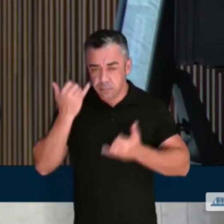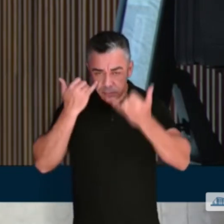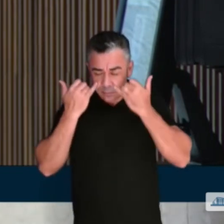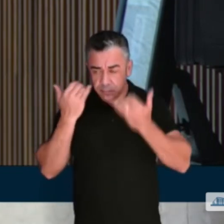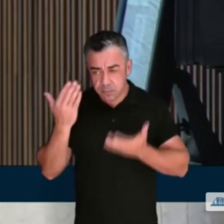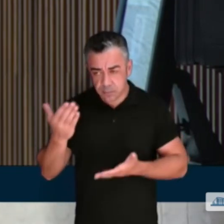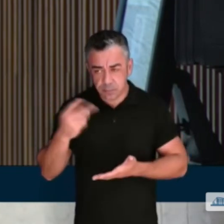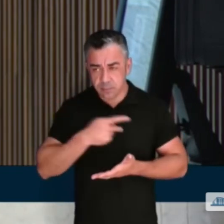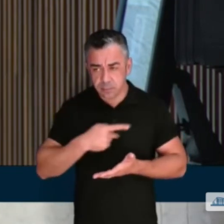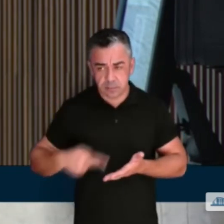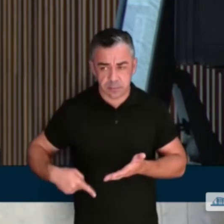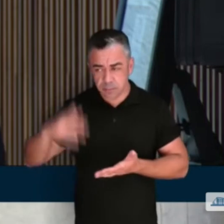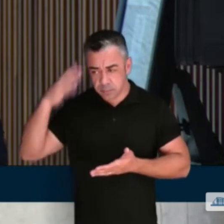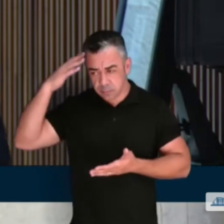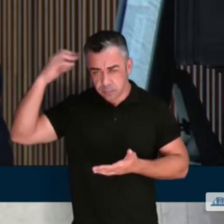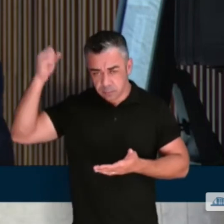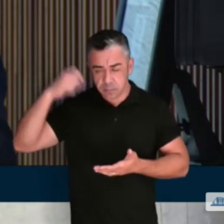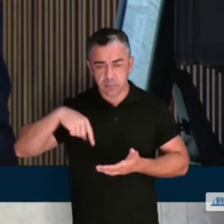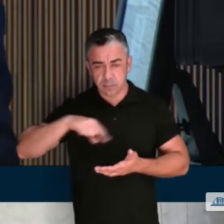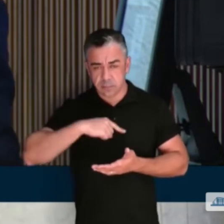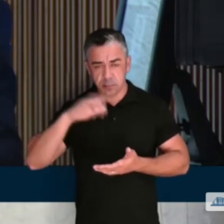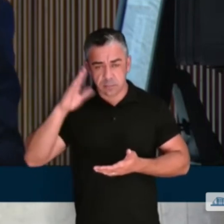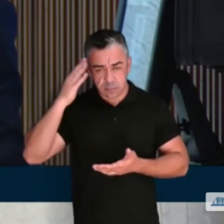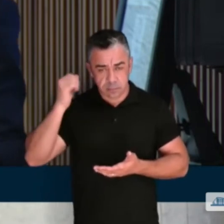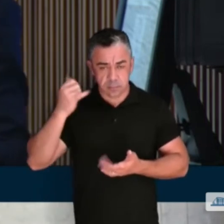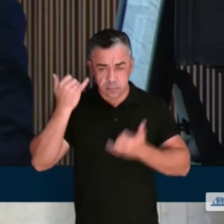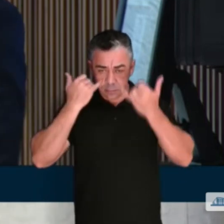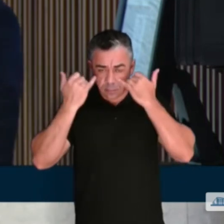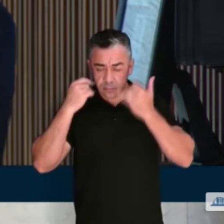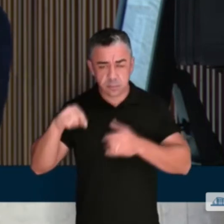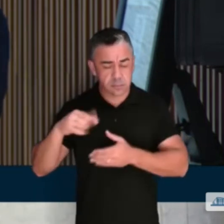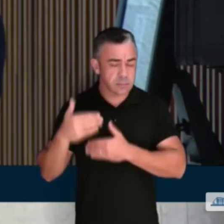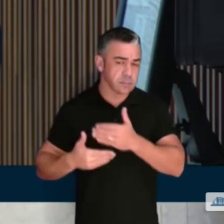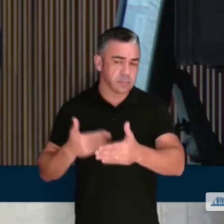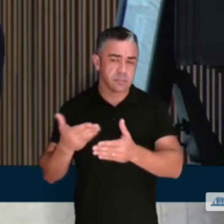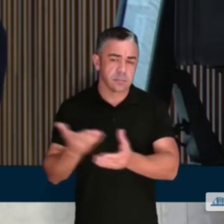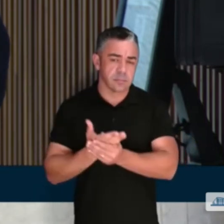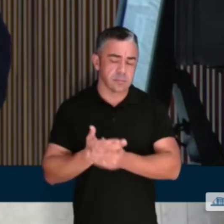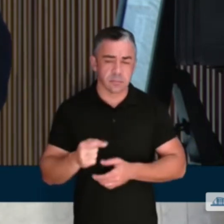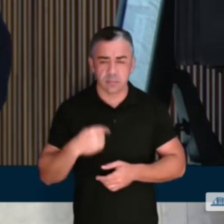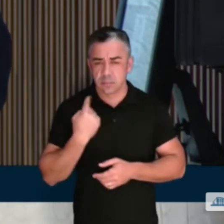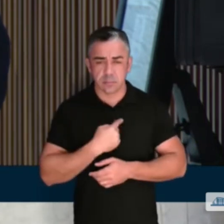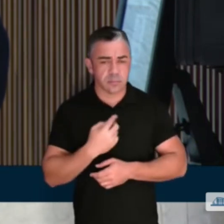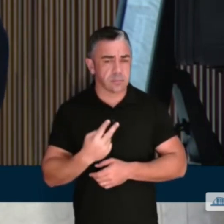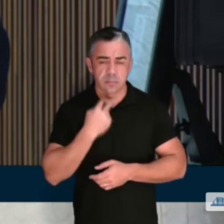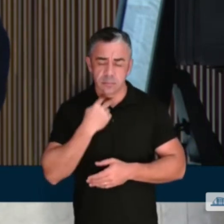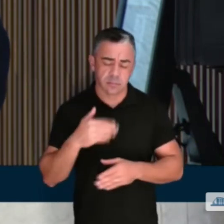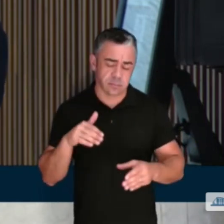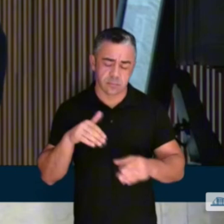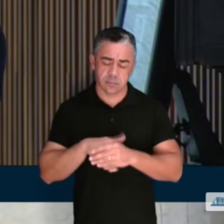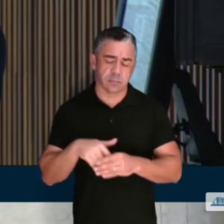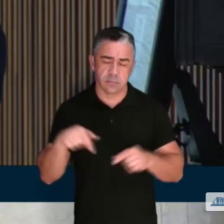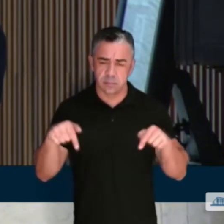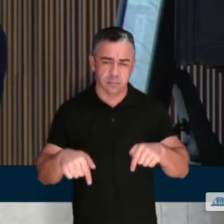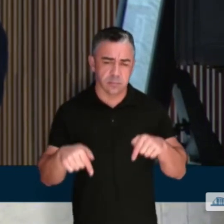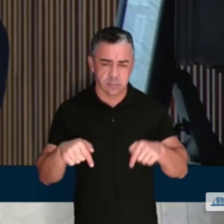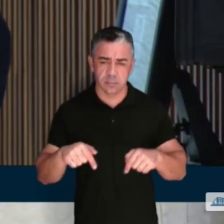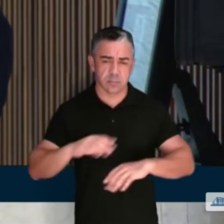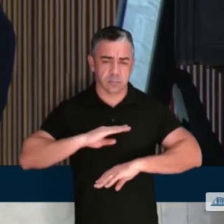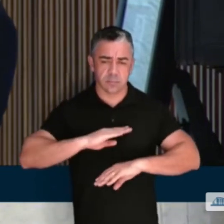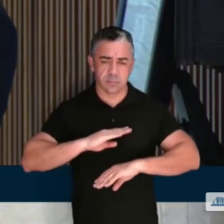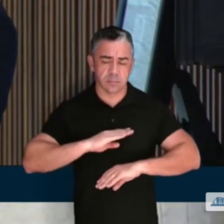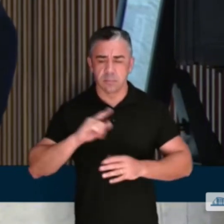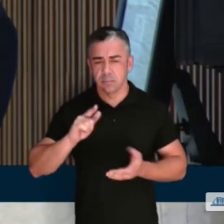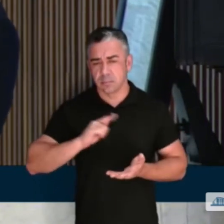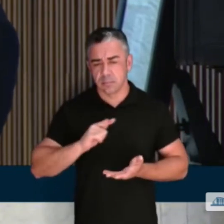presidente Traiano, é a gente receber as informações desse processo. Nós não podemos votar aqui uma situação